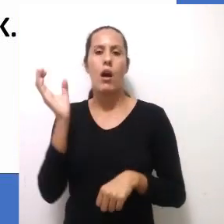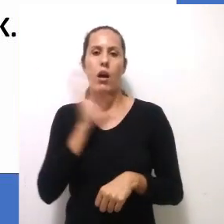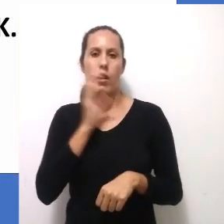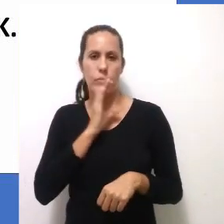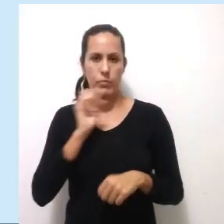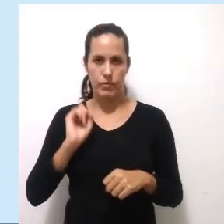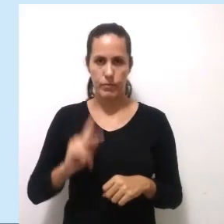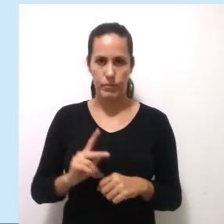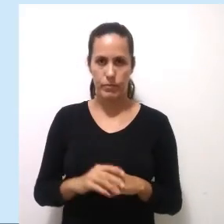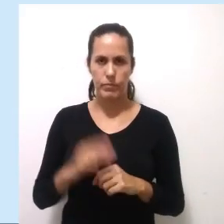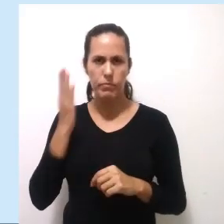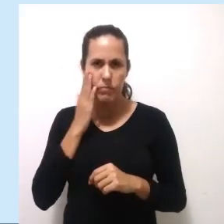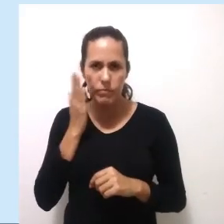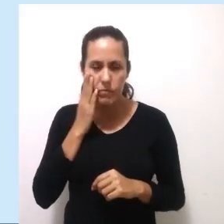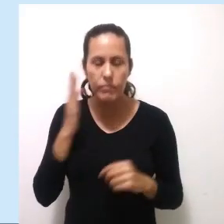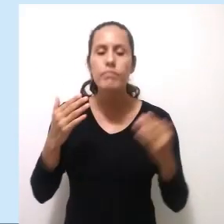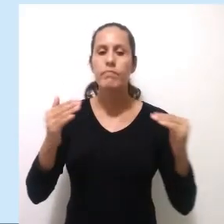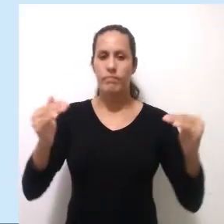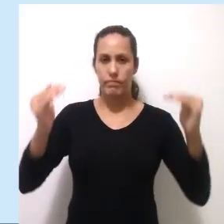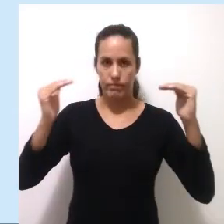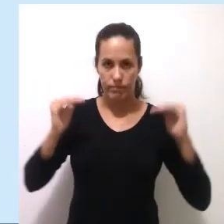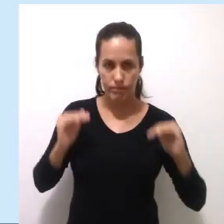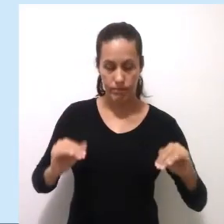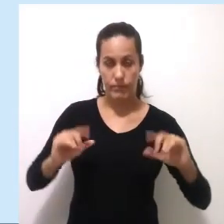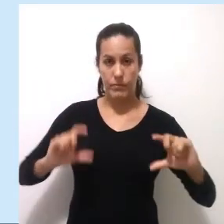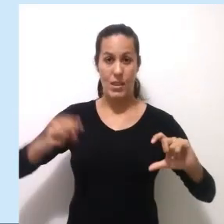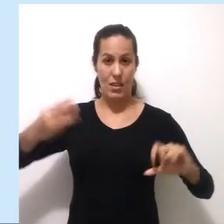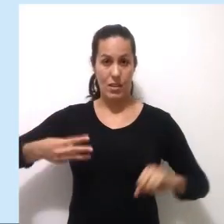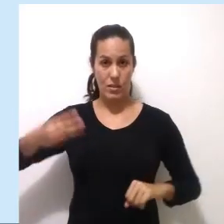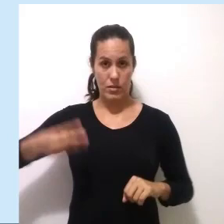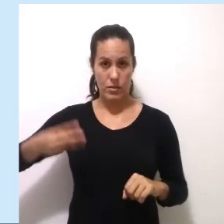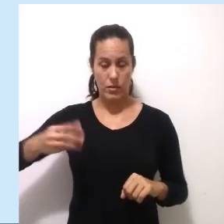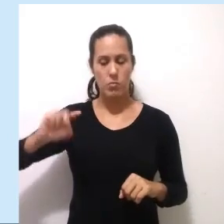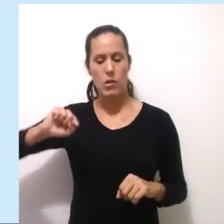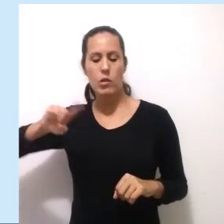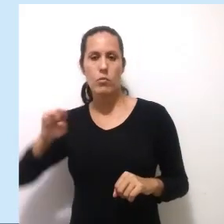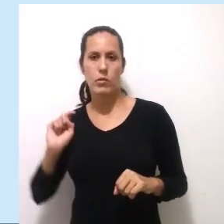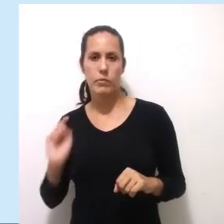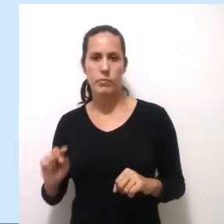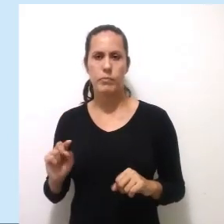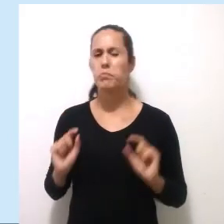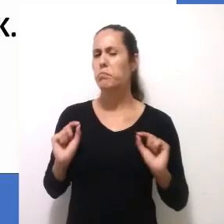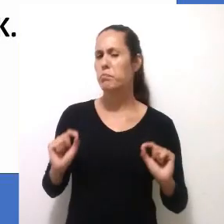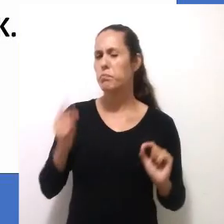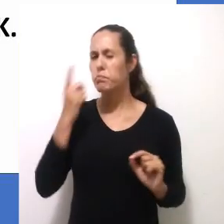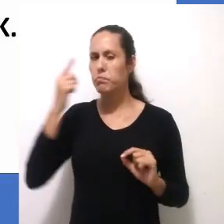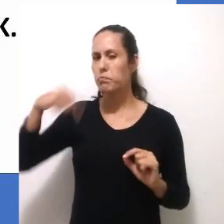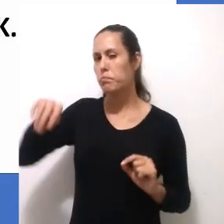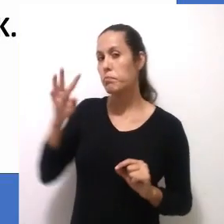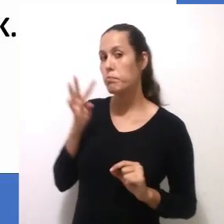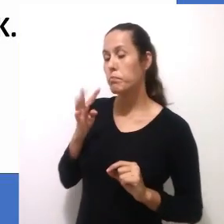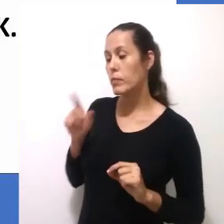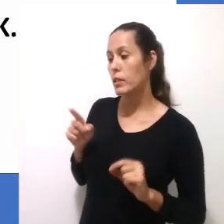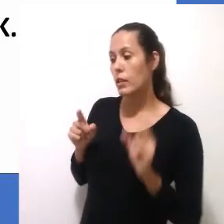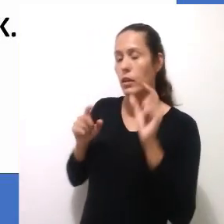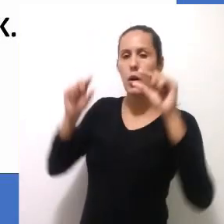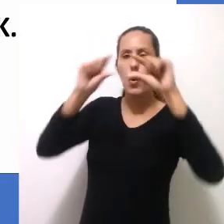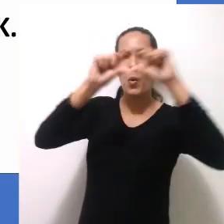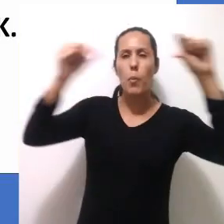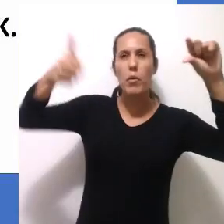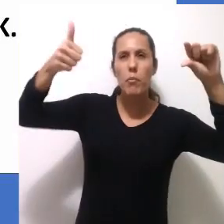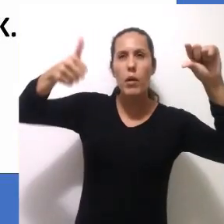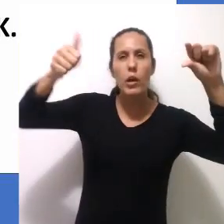rápido. Então, entendido isso, a gente vai para a sentença interrogativa. Dê uma olhada na